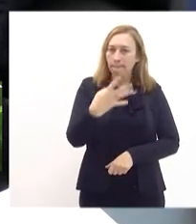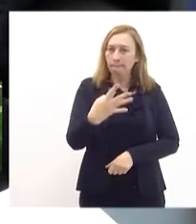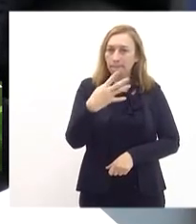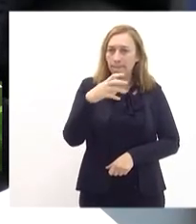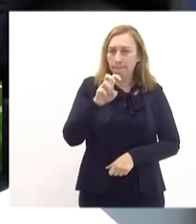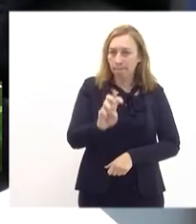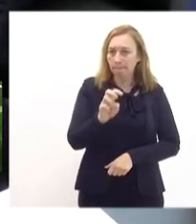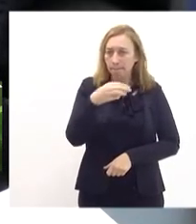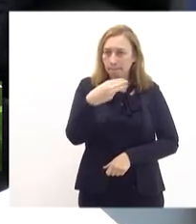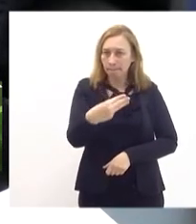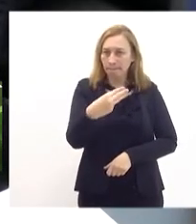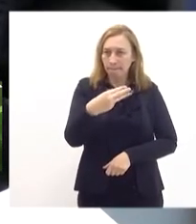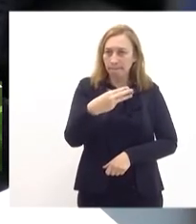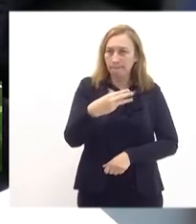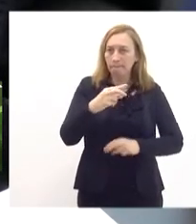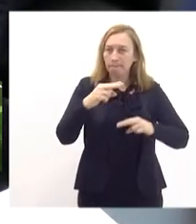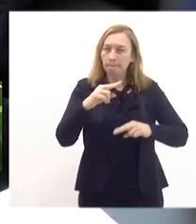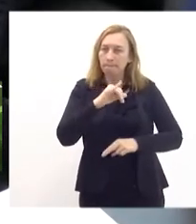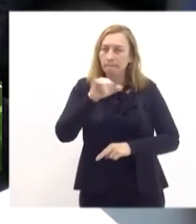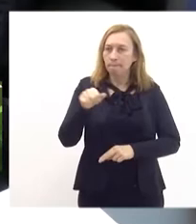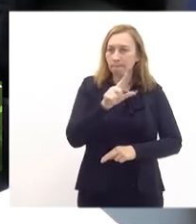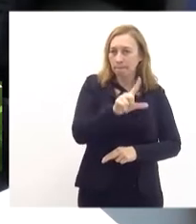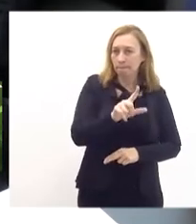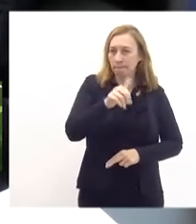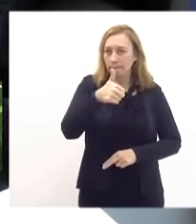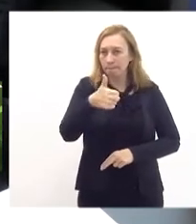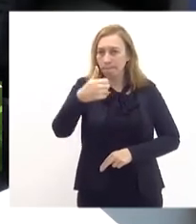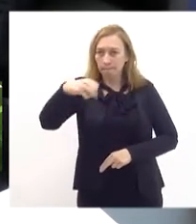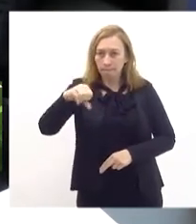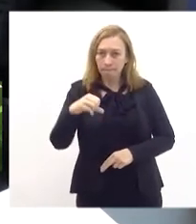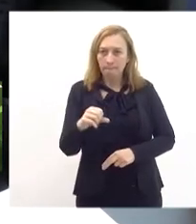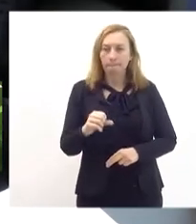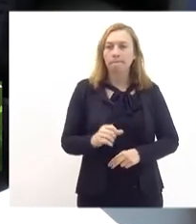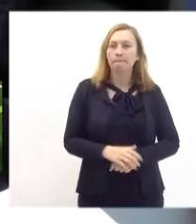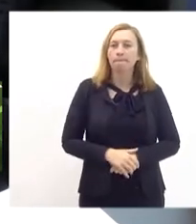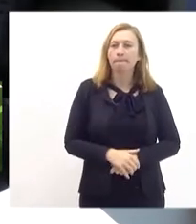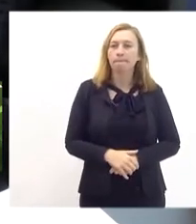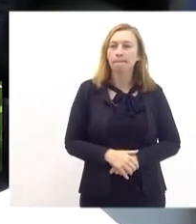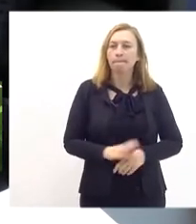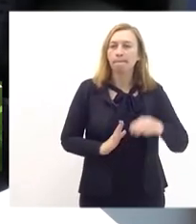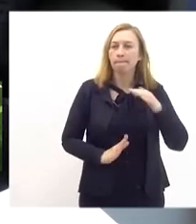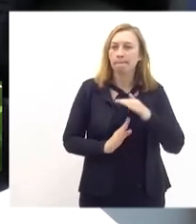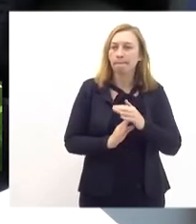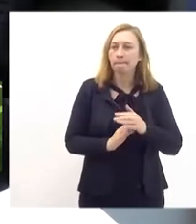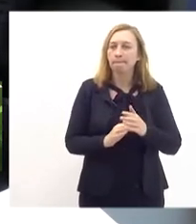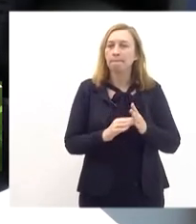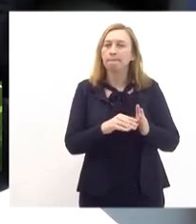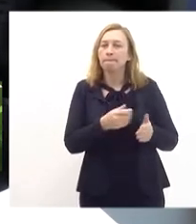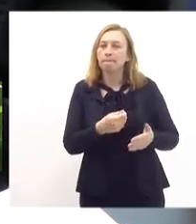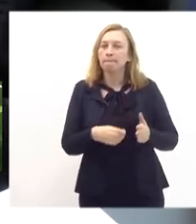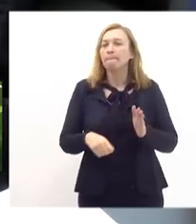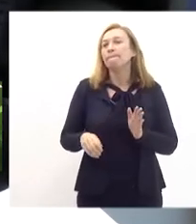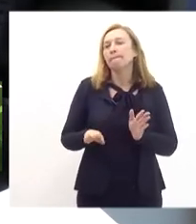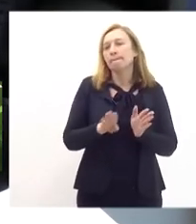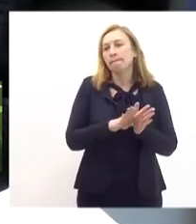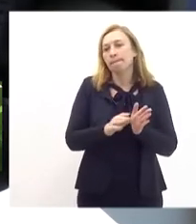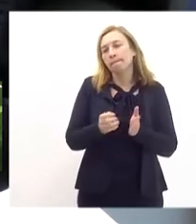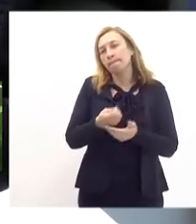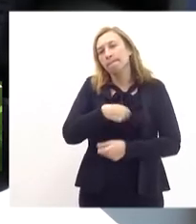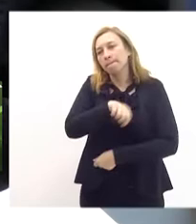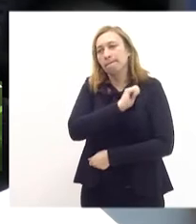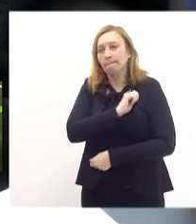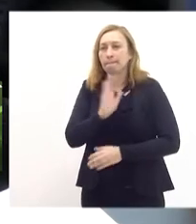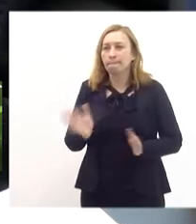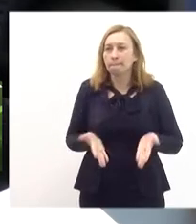8445, de 3 de julho de 2019, que dispôs sobre a exigência de metas fiscais e a avaliação dos programas